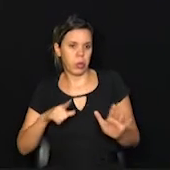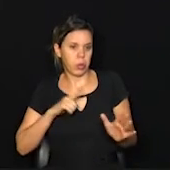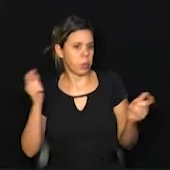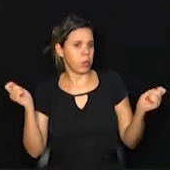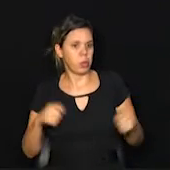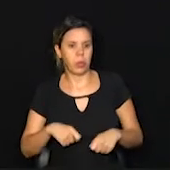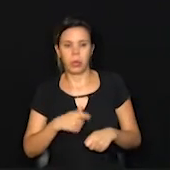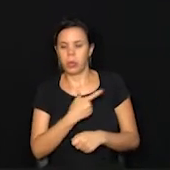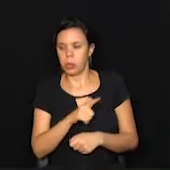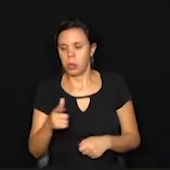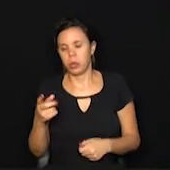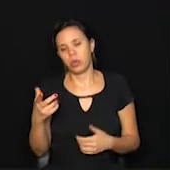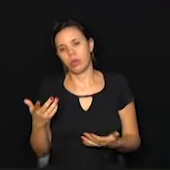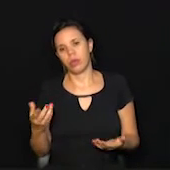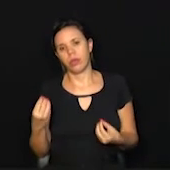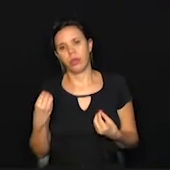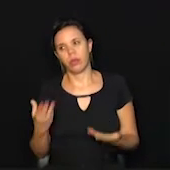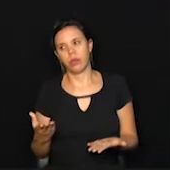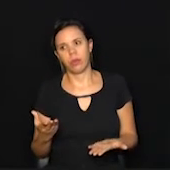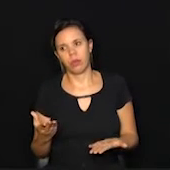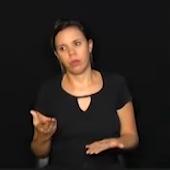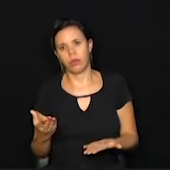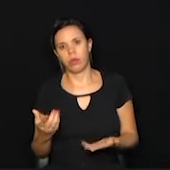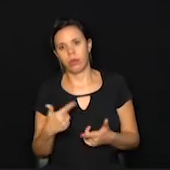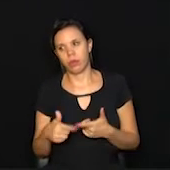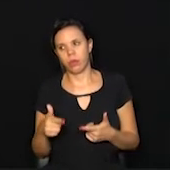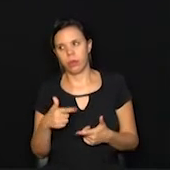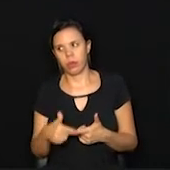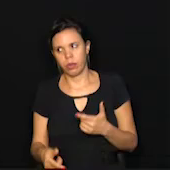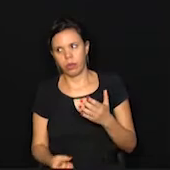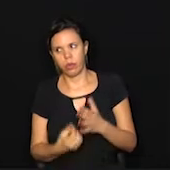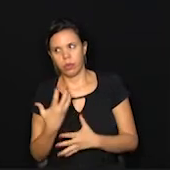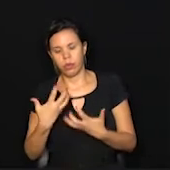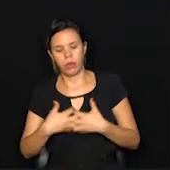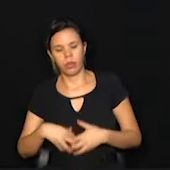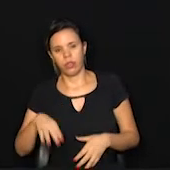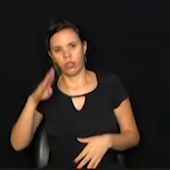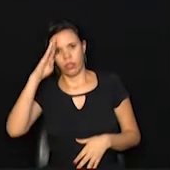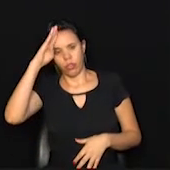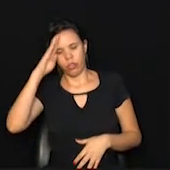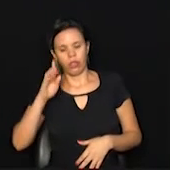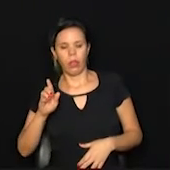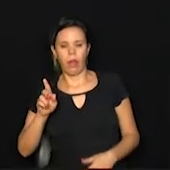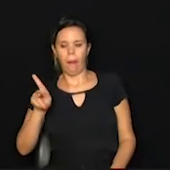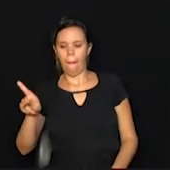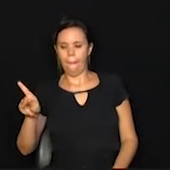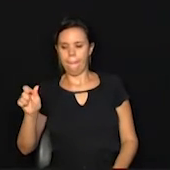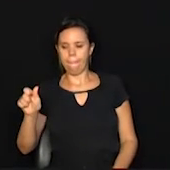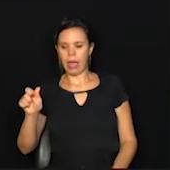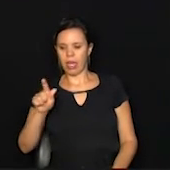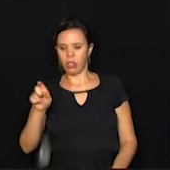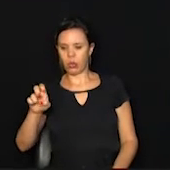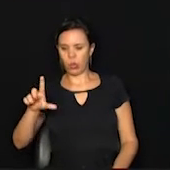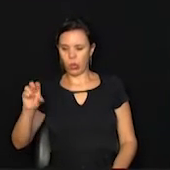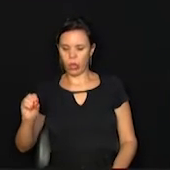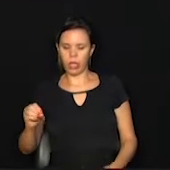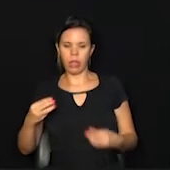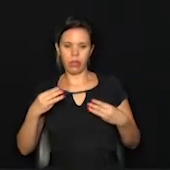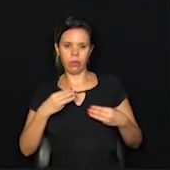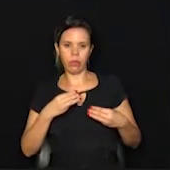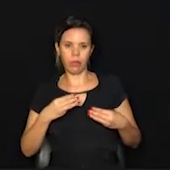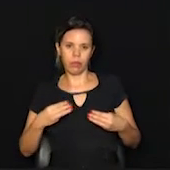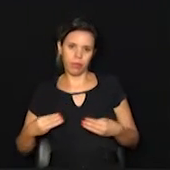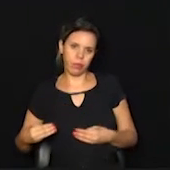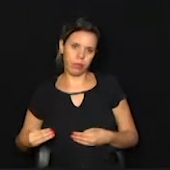tem competência para isso foi dado por esse episódio grotesco do General para joelho à frente do Ministério da Saúde o